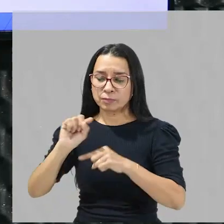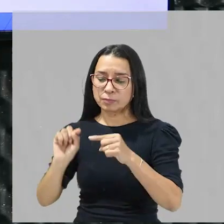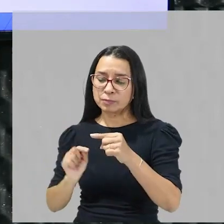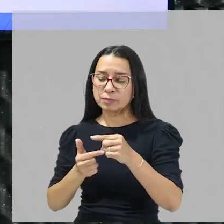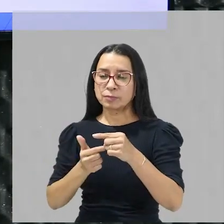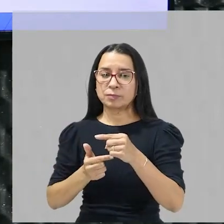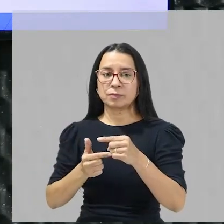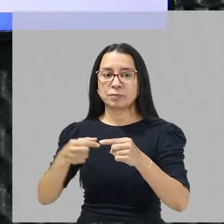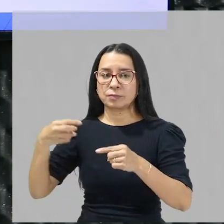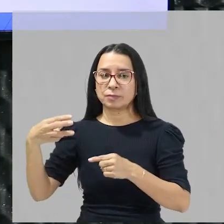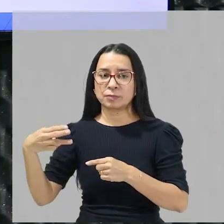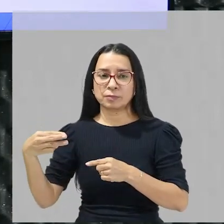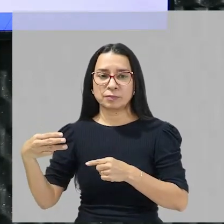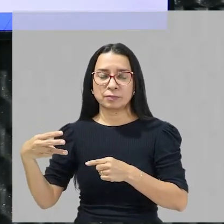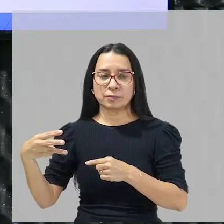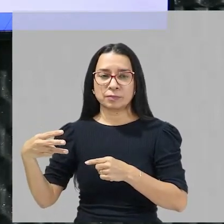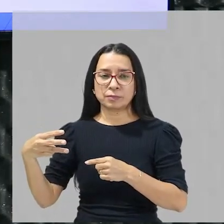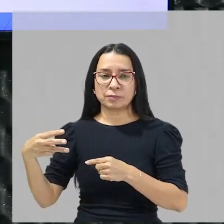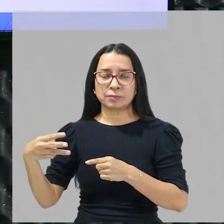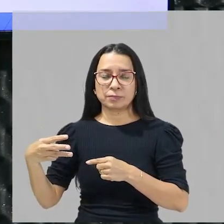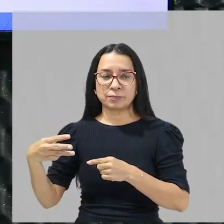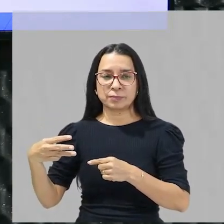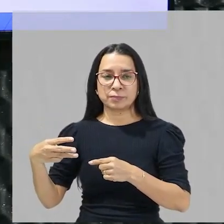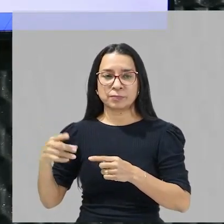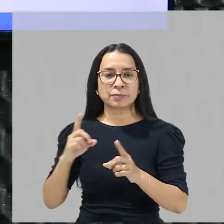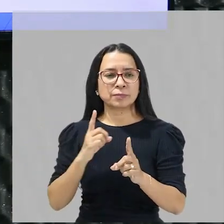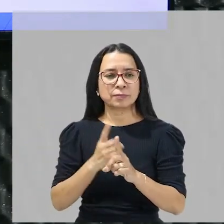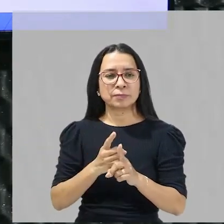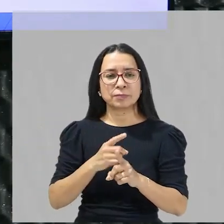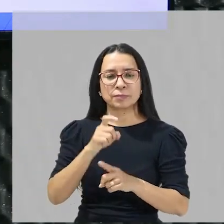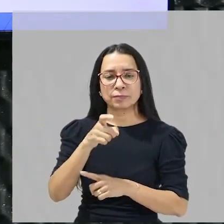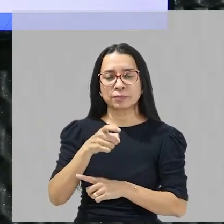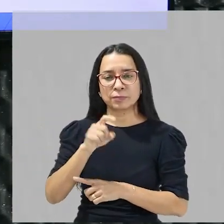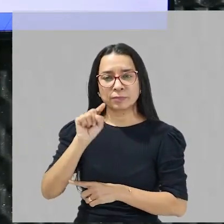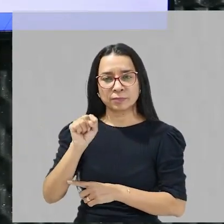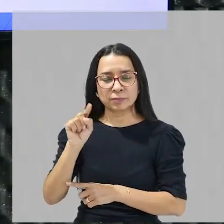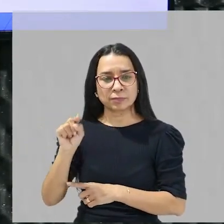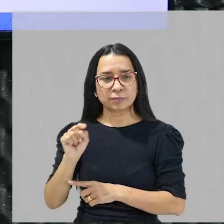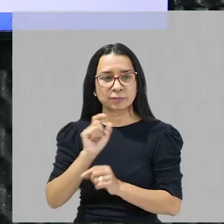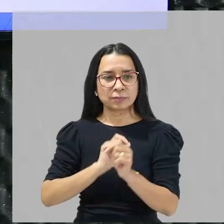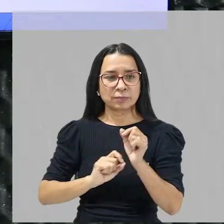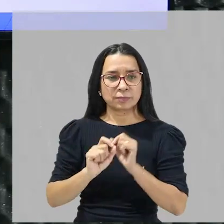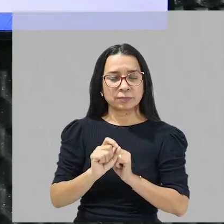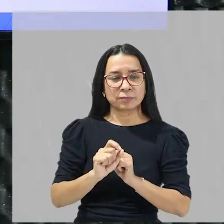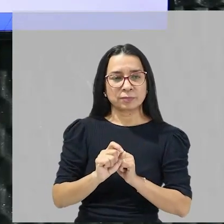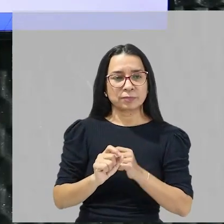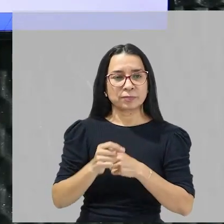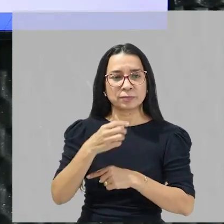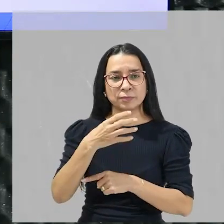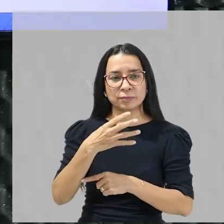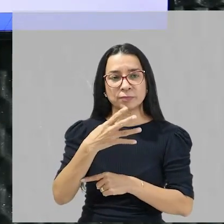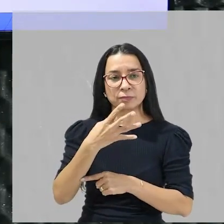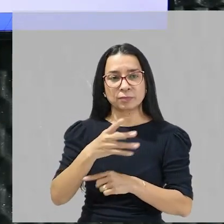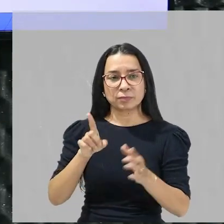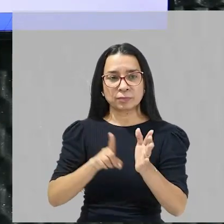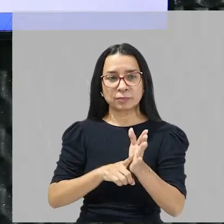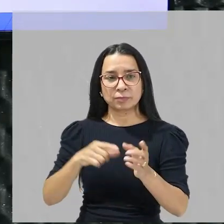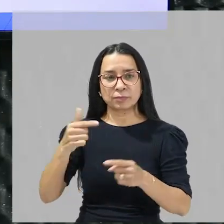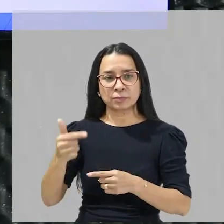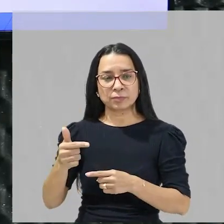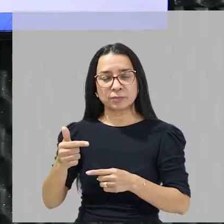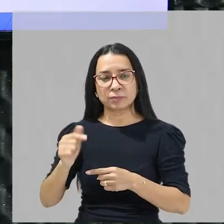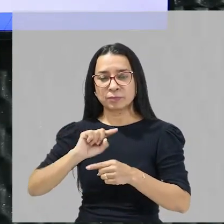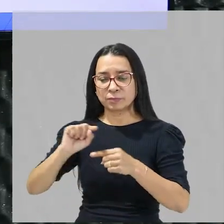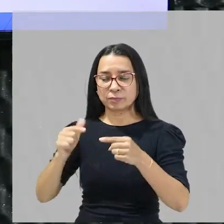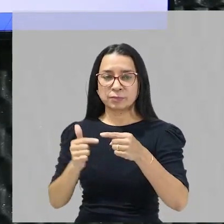esse x duas linhas igual a 1, o que foi feito? 4 menos 2, 2 dividido por 2, 1.